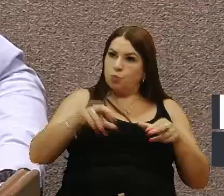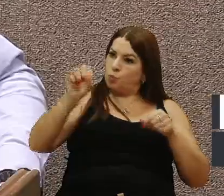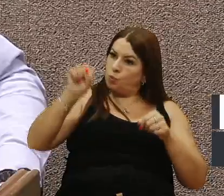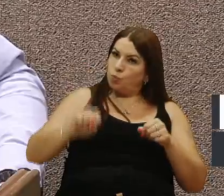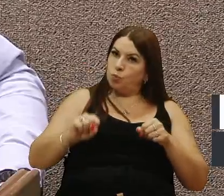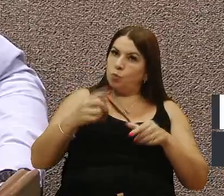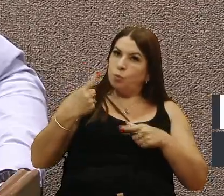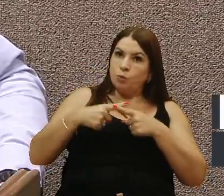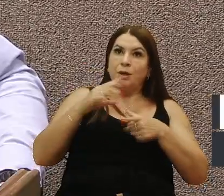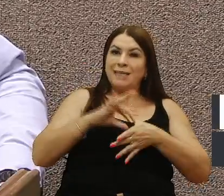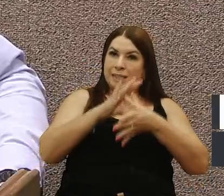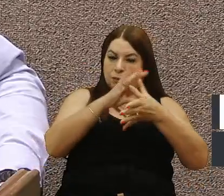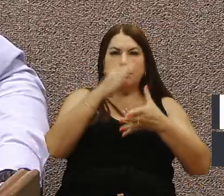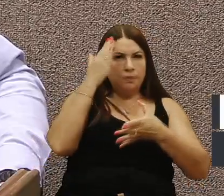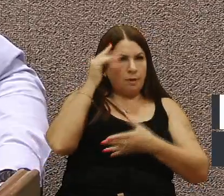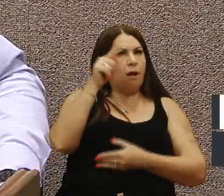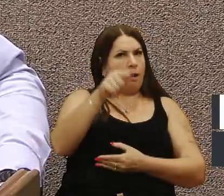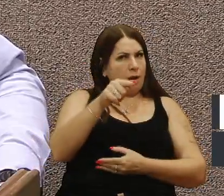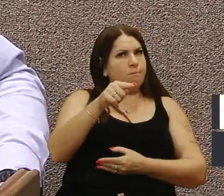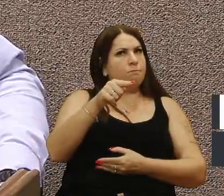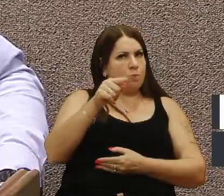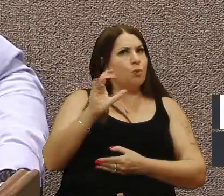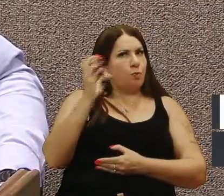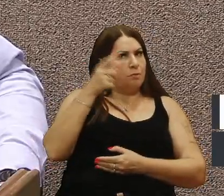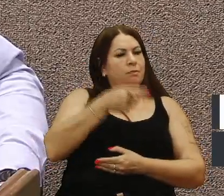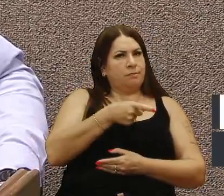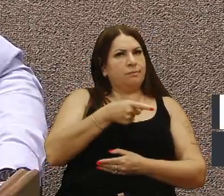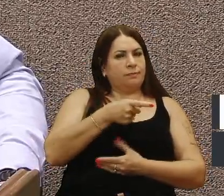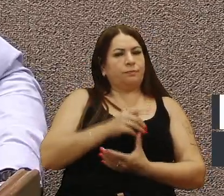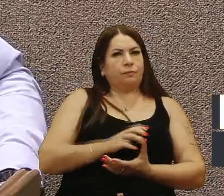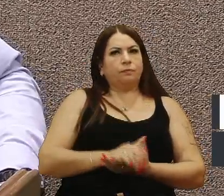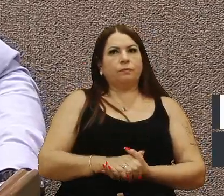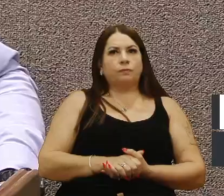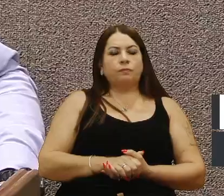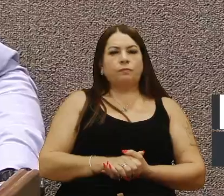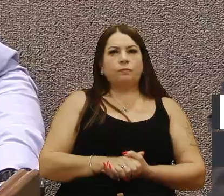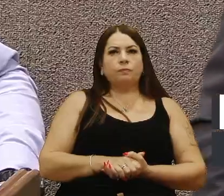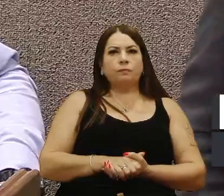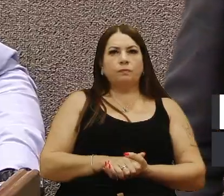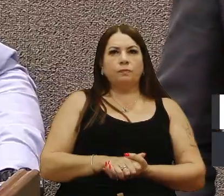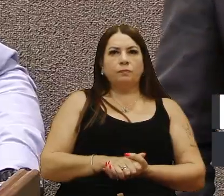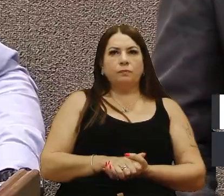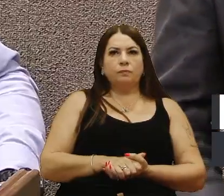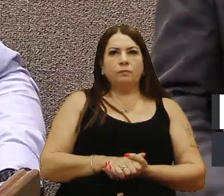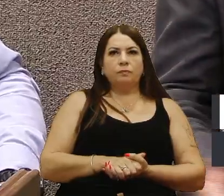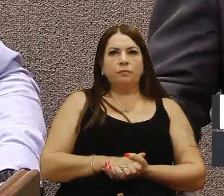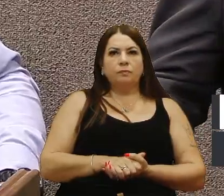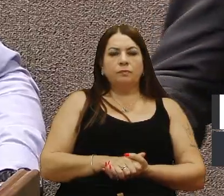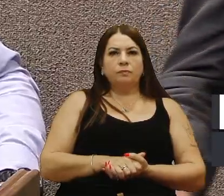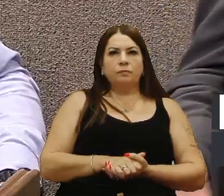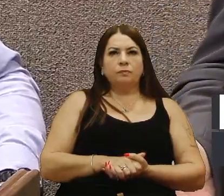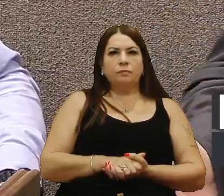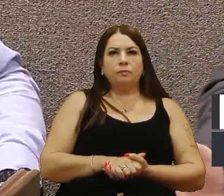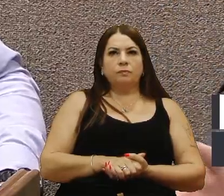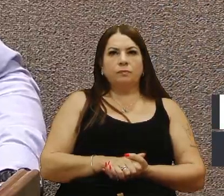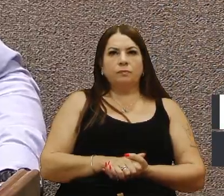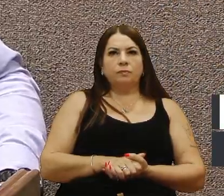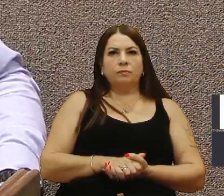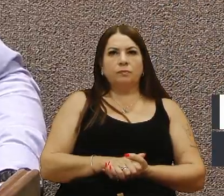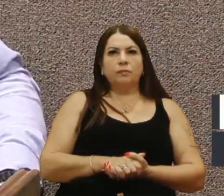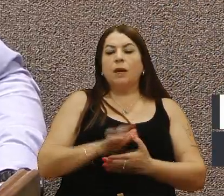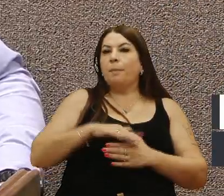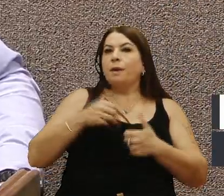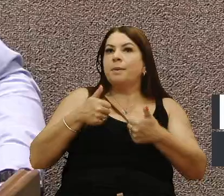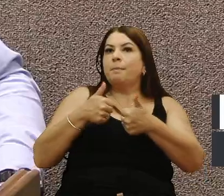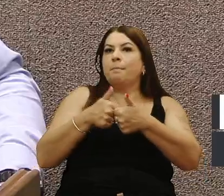as lideranças sabem o que passam e é mais próximo